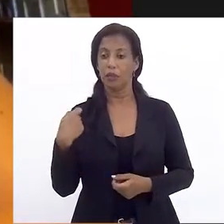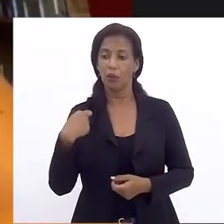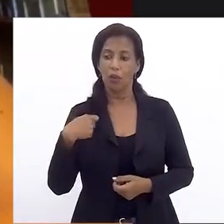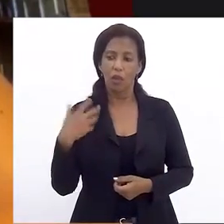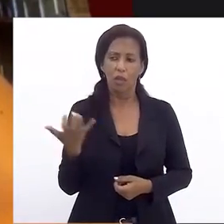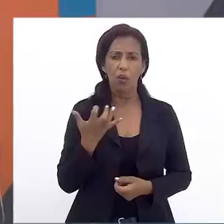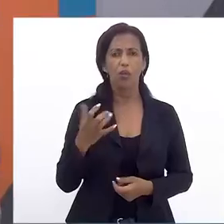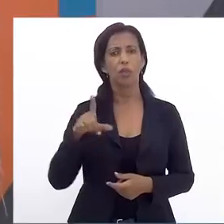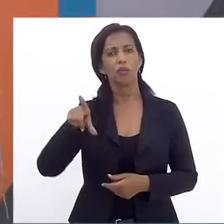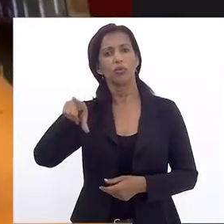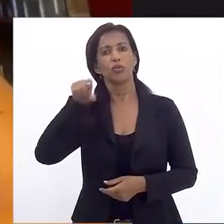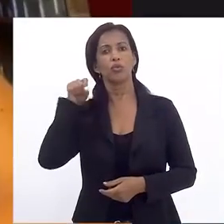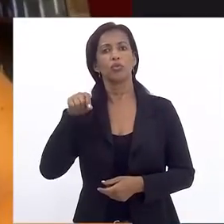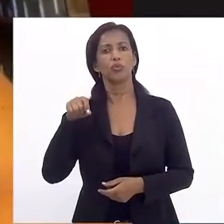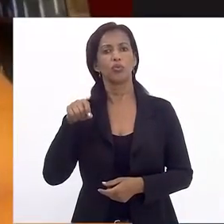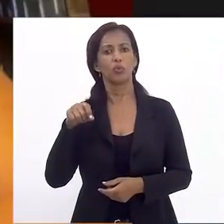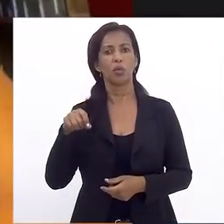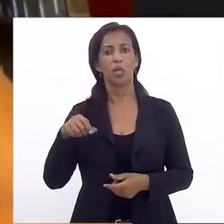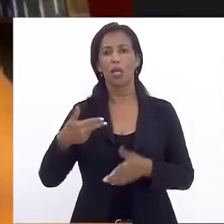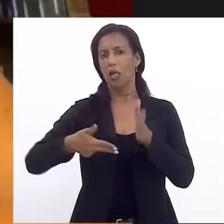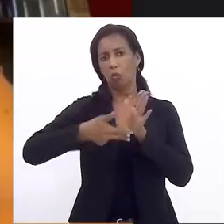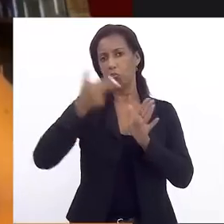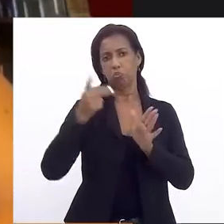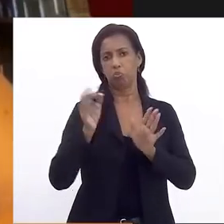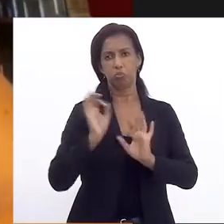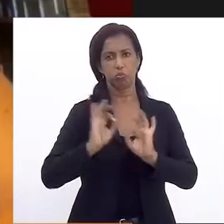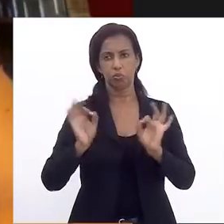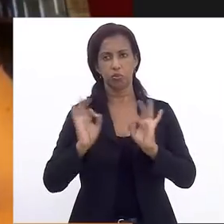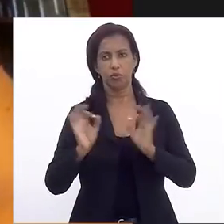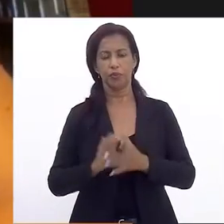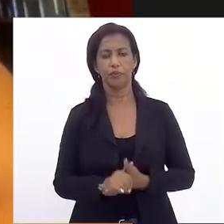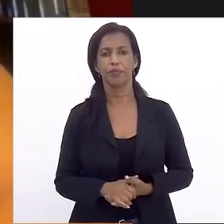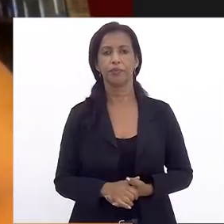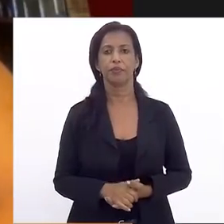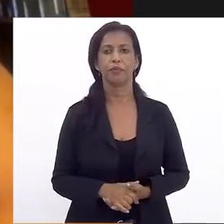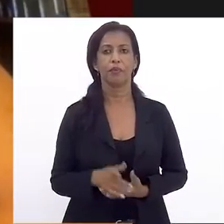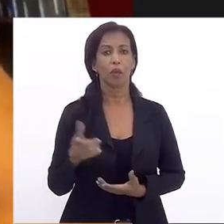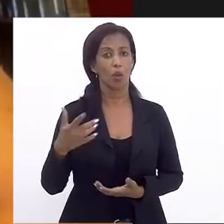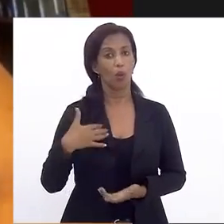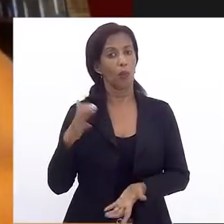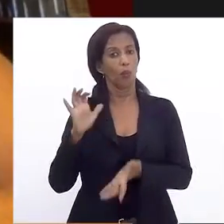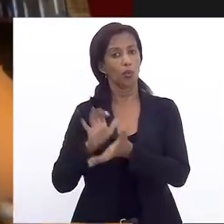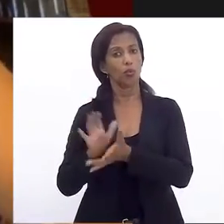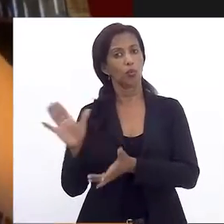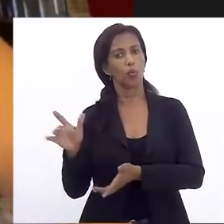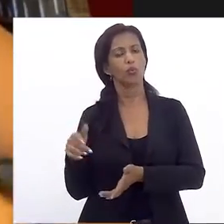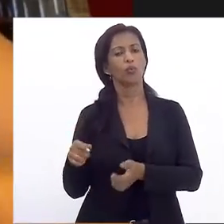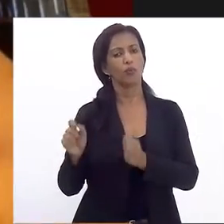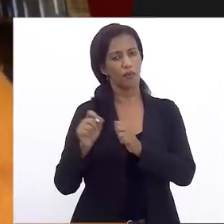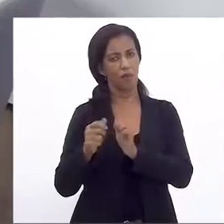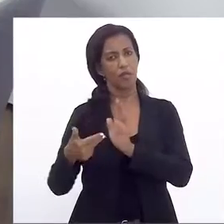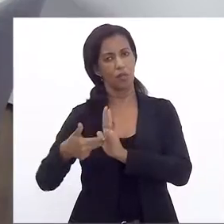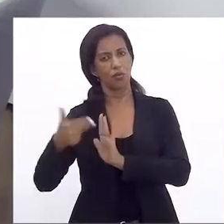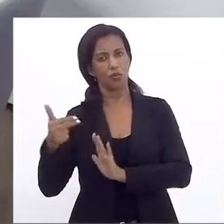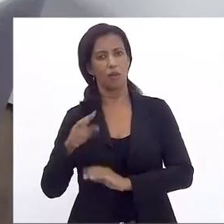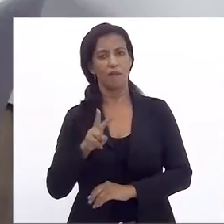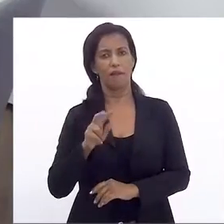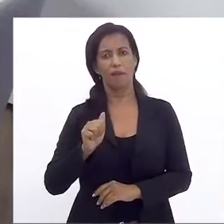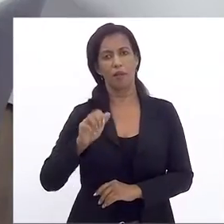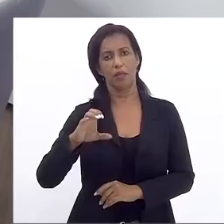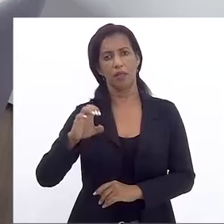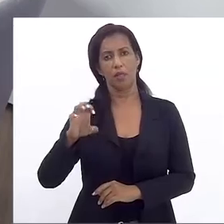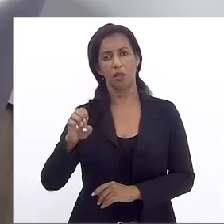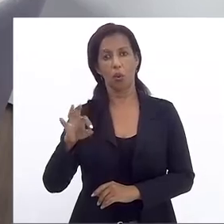muito. É muita correria. Então, eu preferi esses métodos e não fiz a ligadura, né? Ele optou